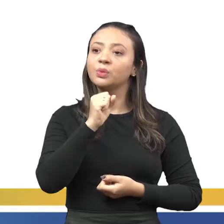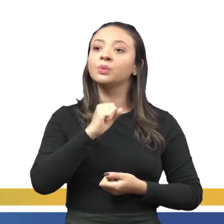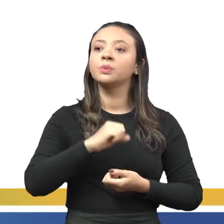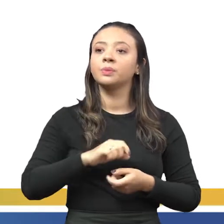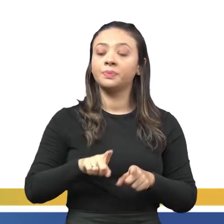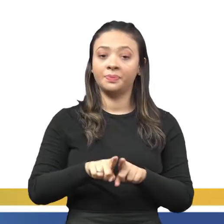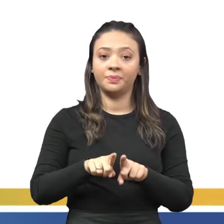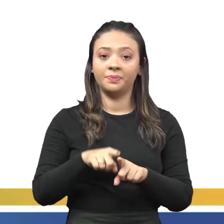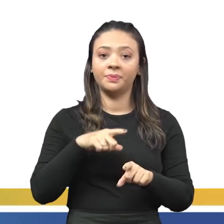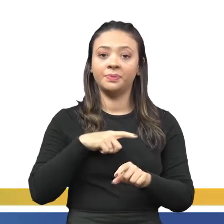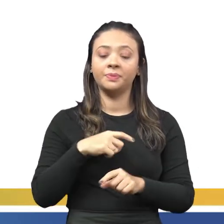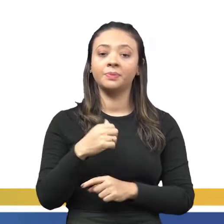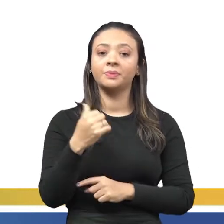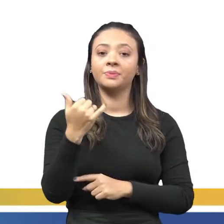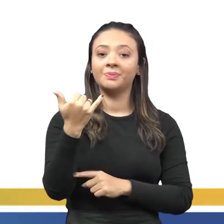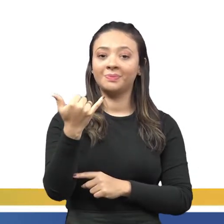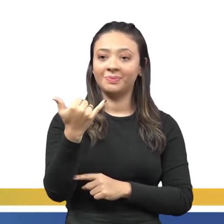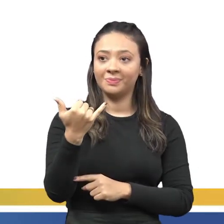laranja.